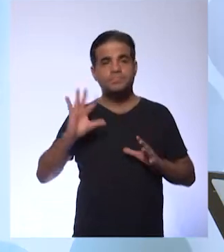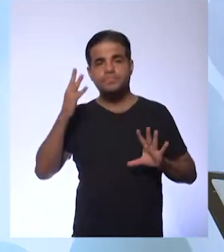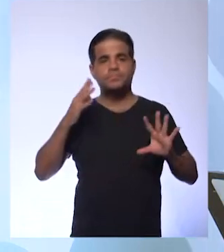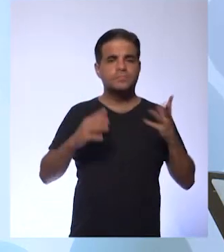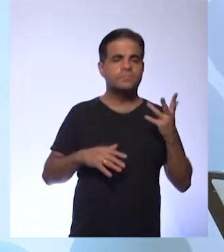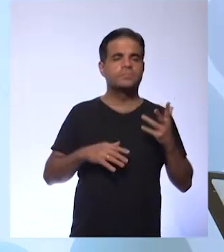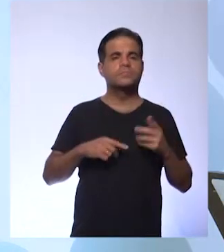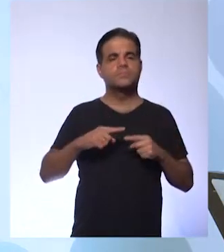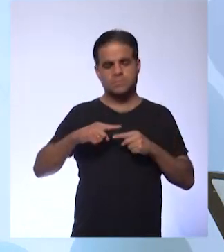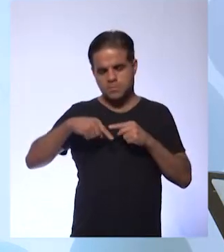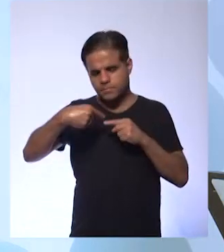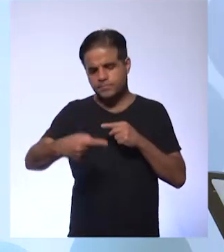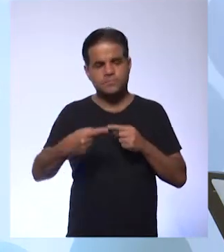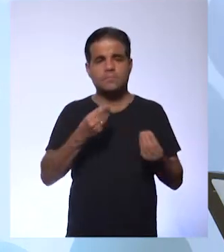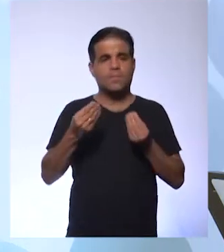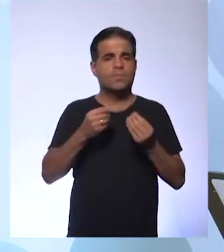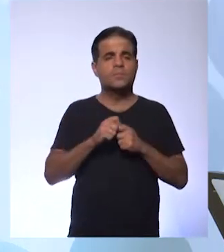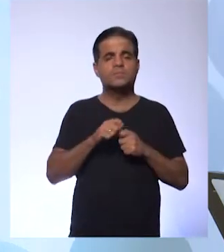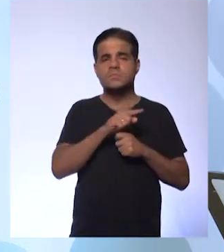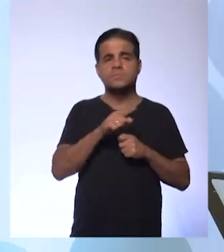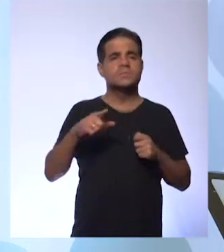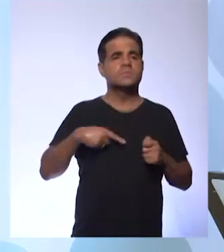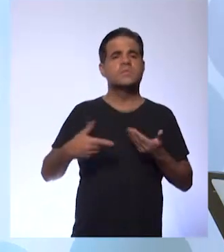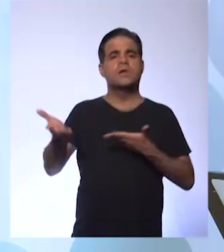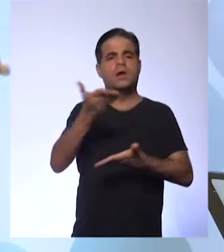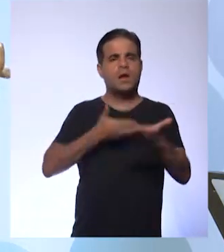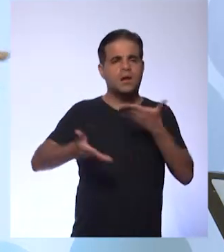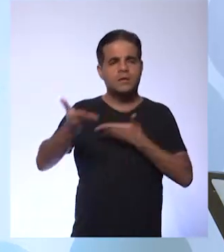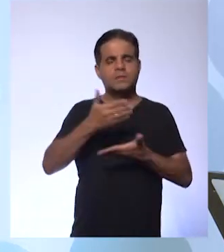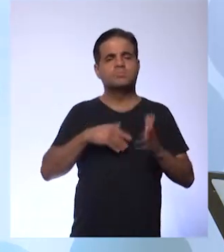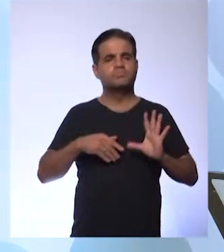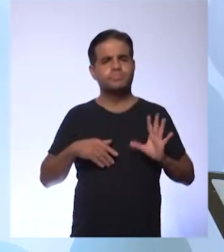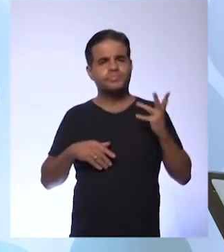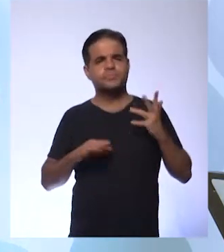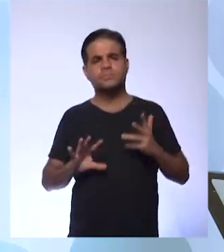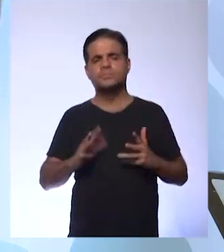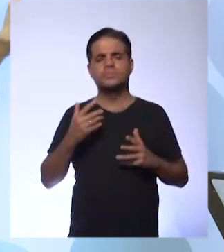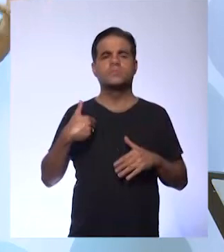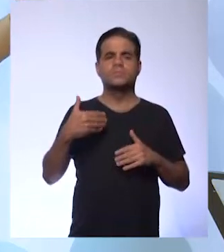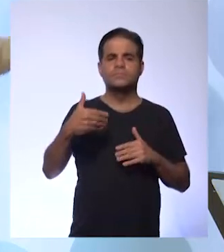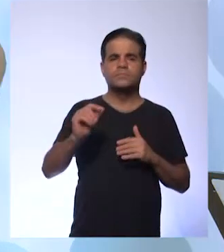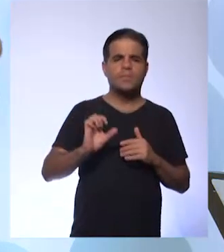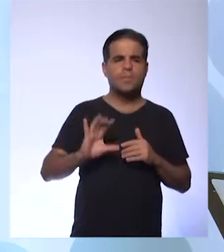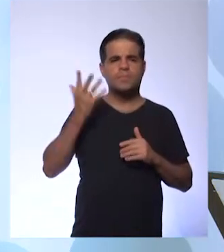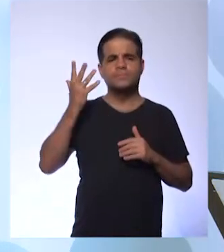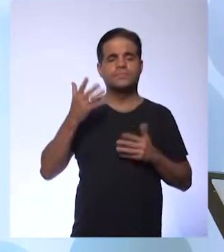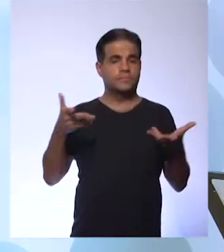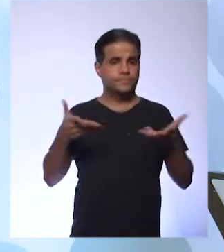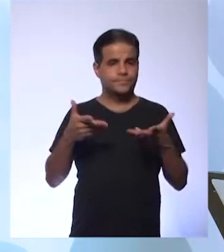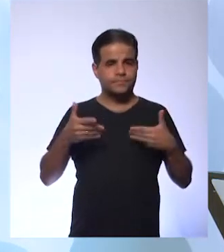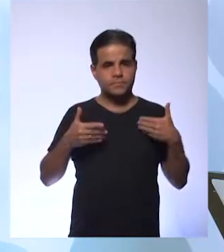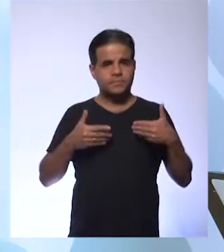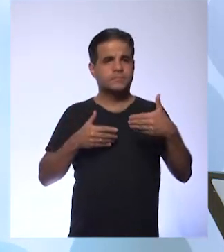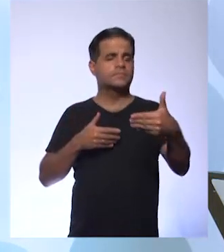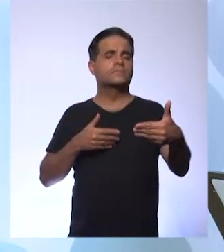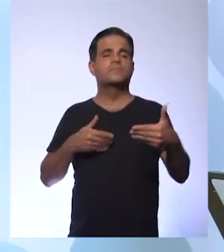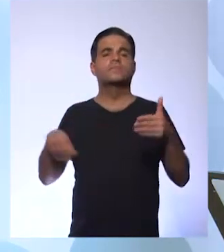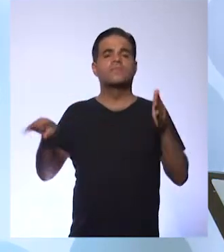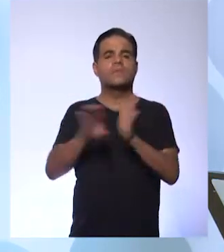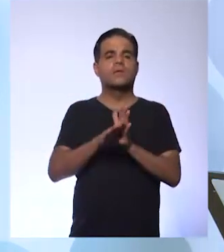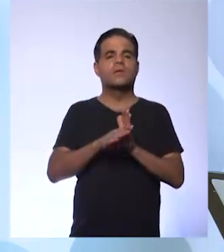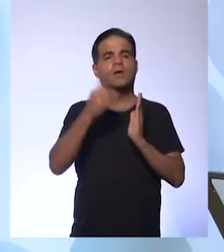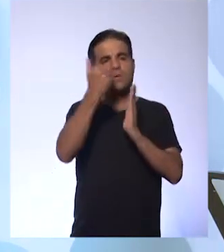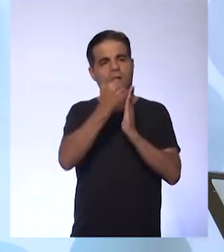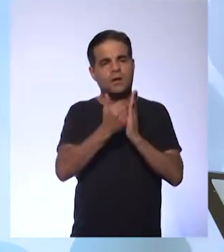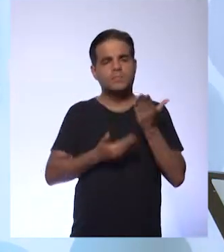em consecutiva. Como que você tem essa relação de causa e consequência. Uma vez também que agora vai chegar aí o